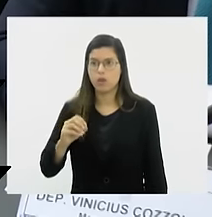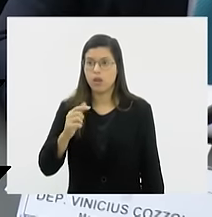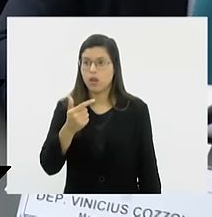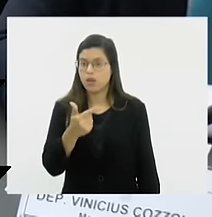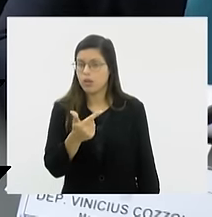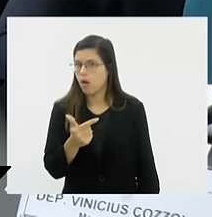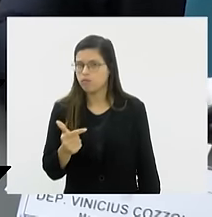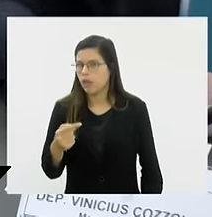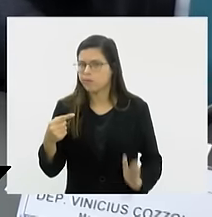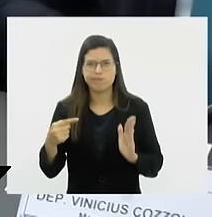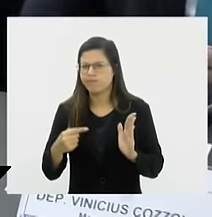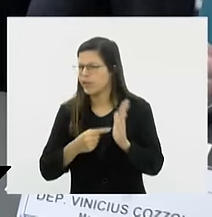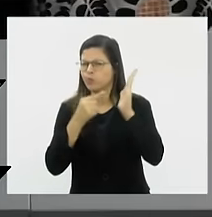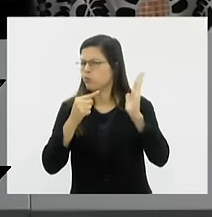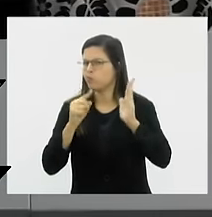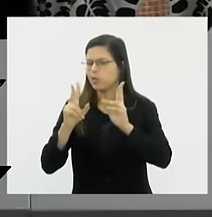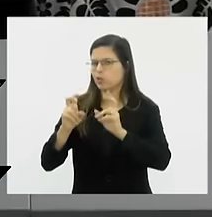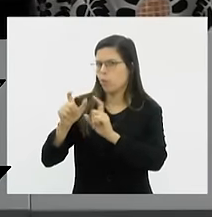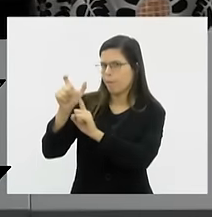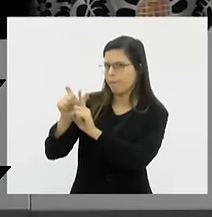não tem nenhuma denúncia sobre o Danilo?